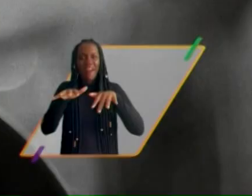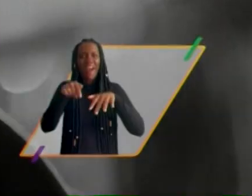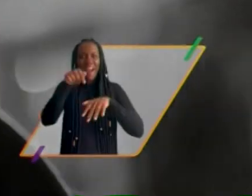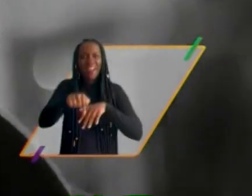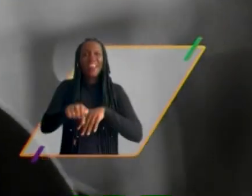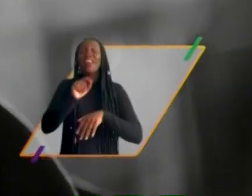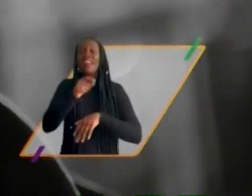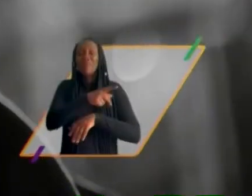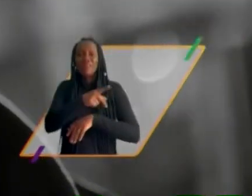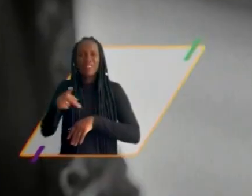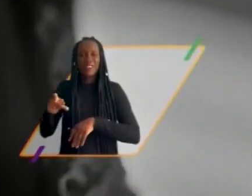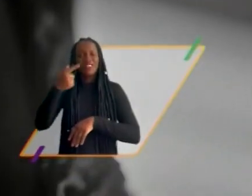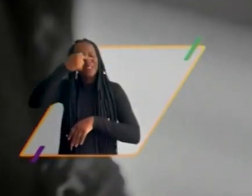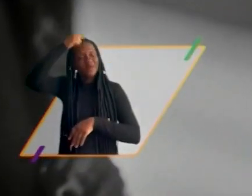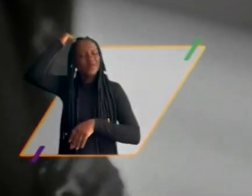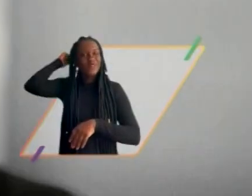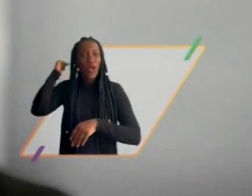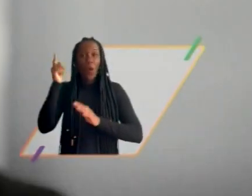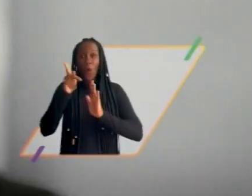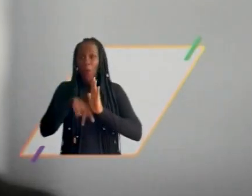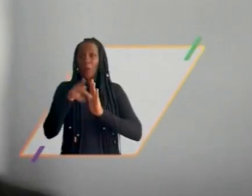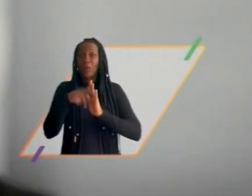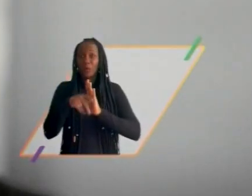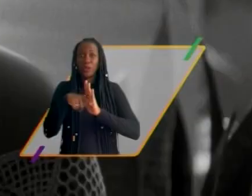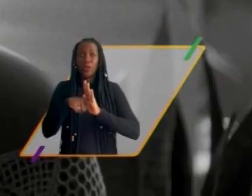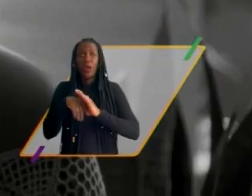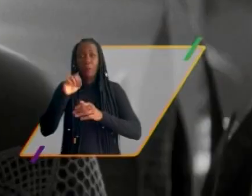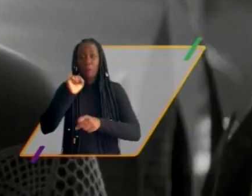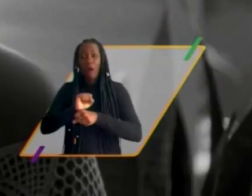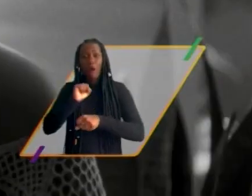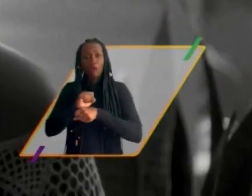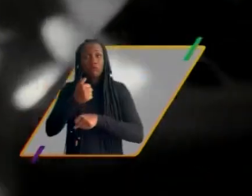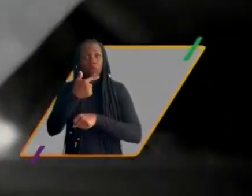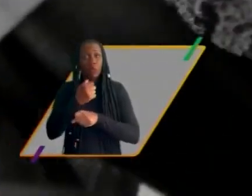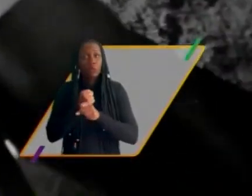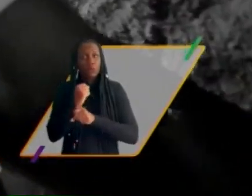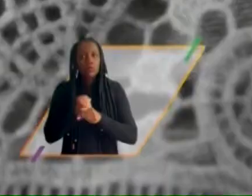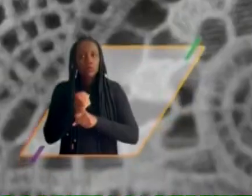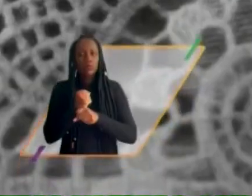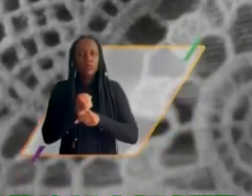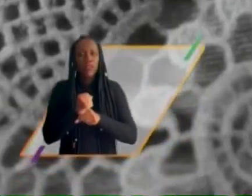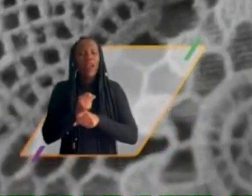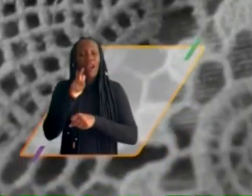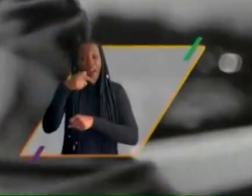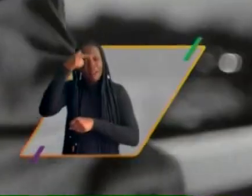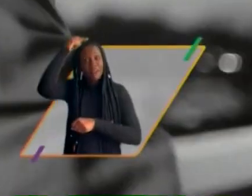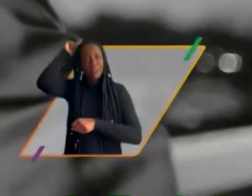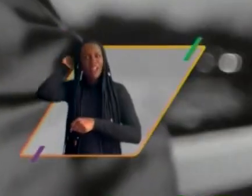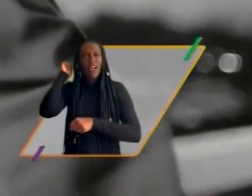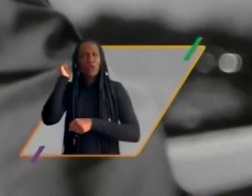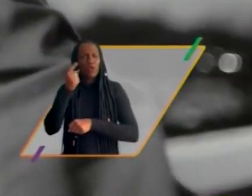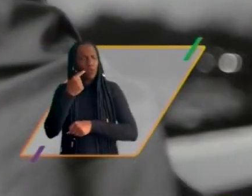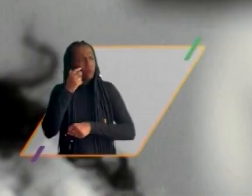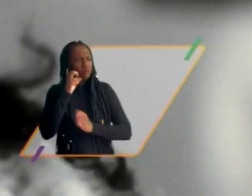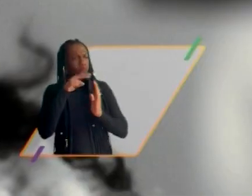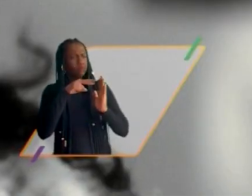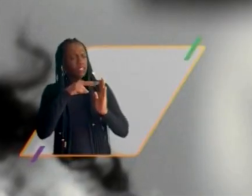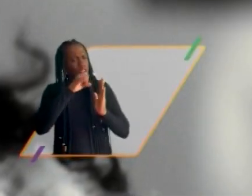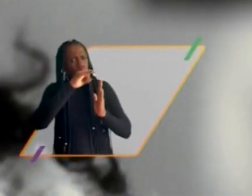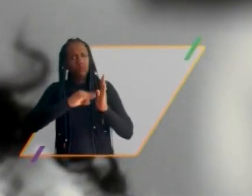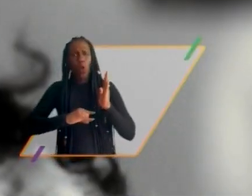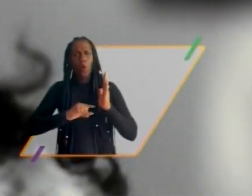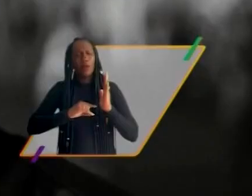na presidência de Geraldo Júnior. Um projeto que estava parado há 12 anos. Foi Geraldo quem tirou do